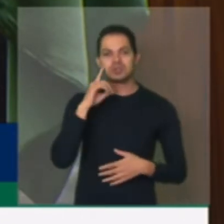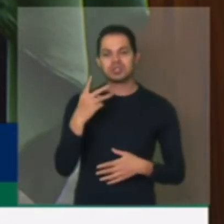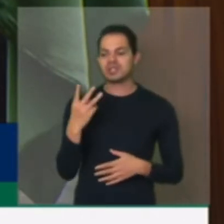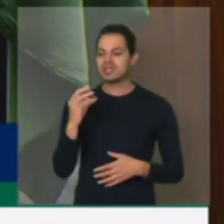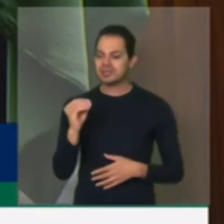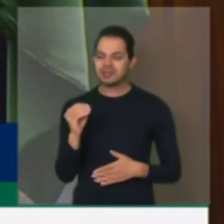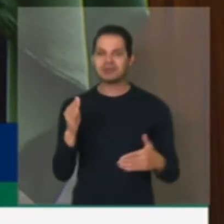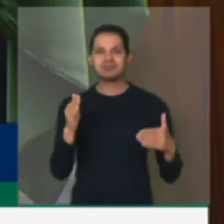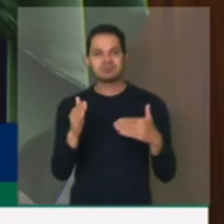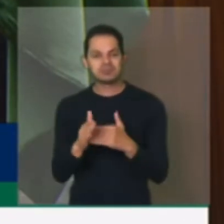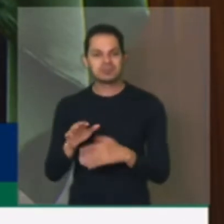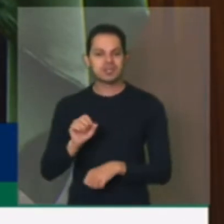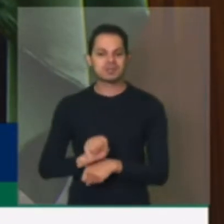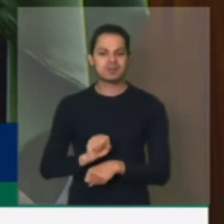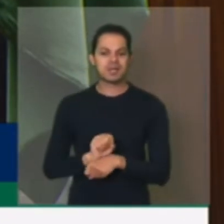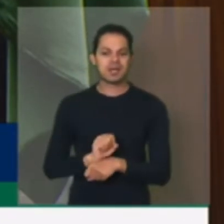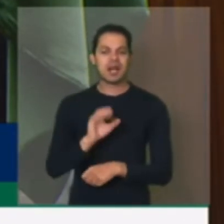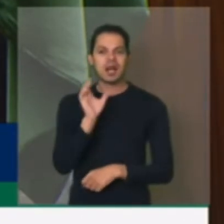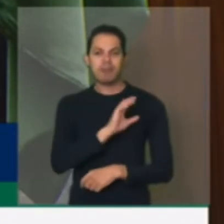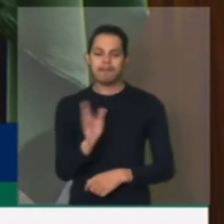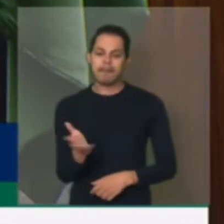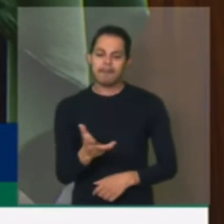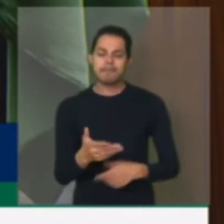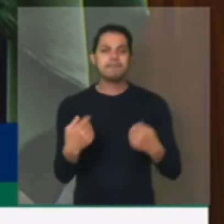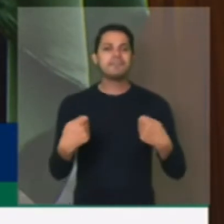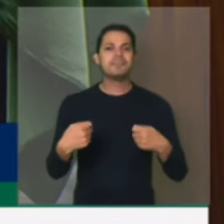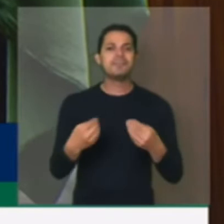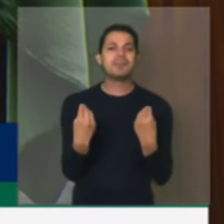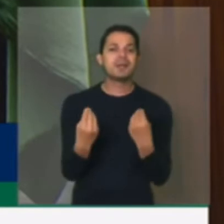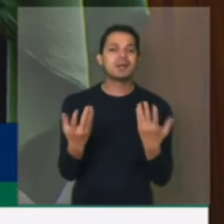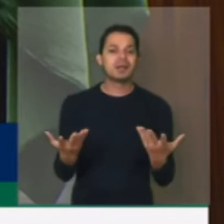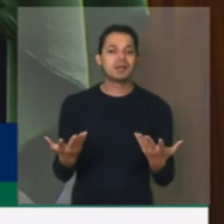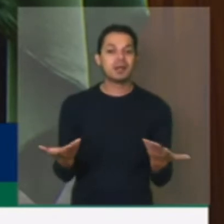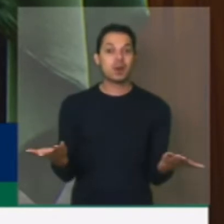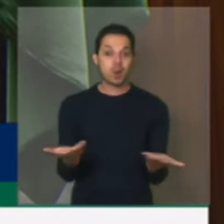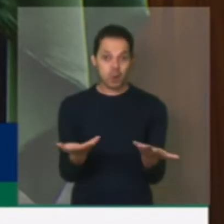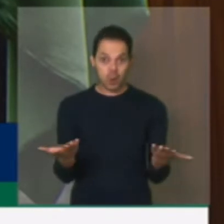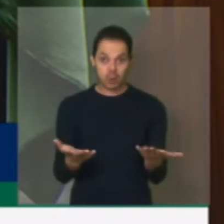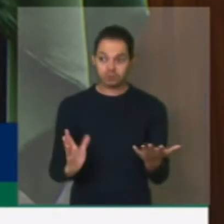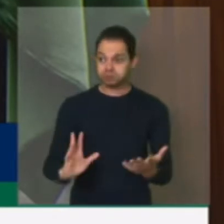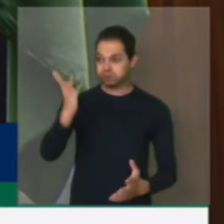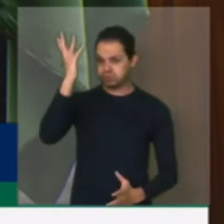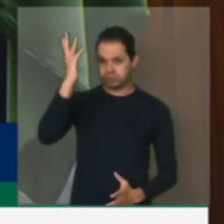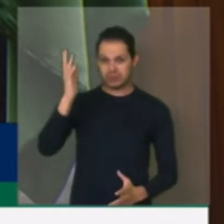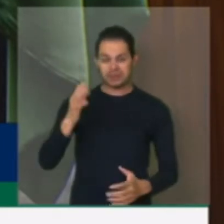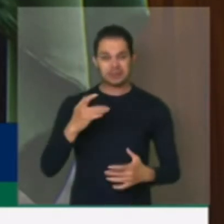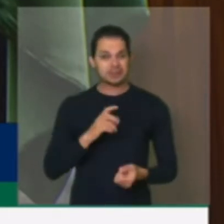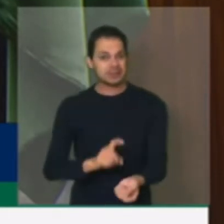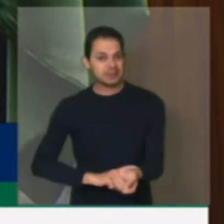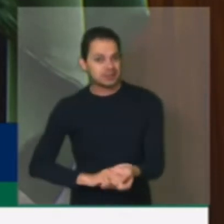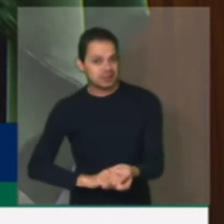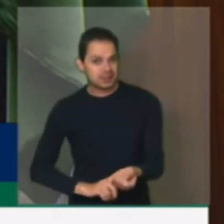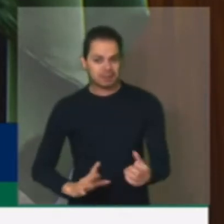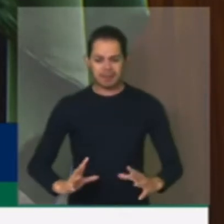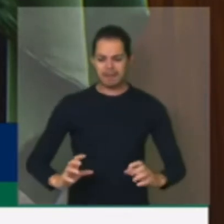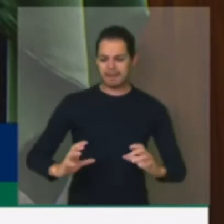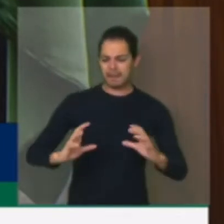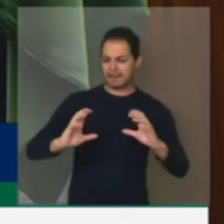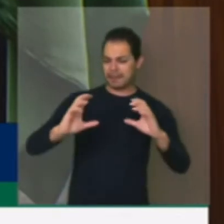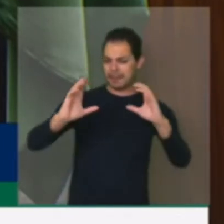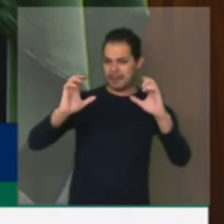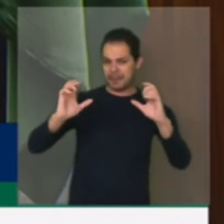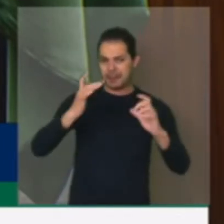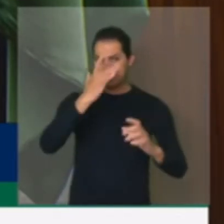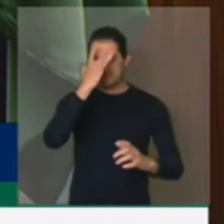acelerar, ainda mais no clima, depois do que ocorreu hoje, de tensão, de confronto, de